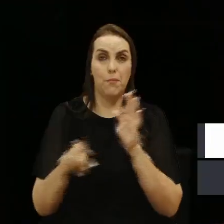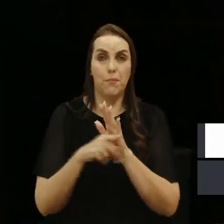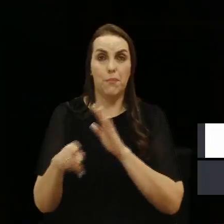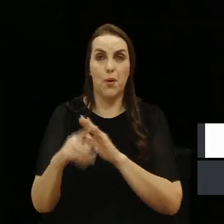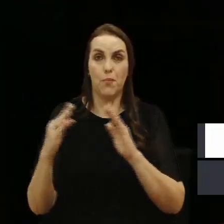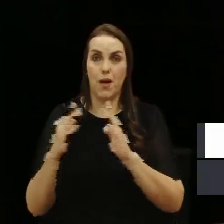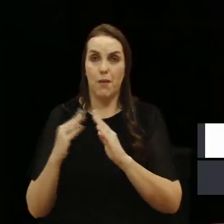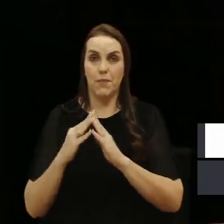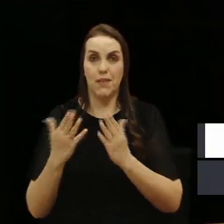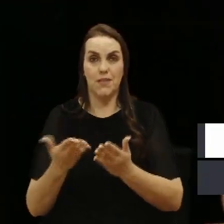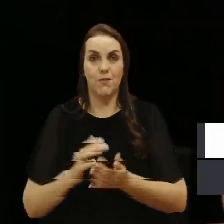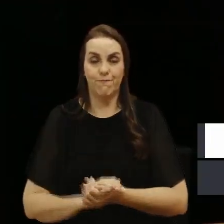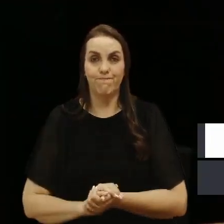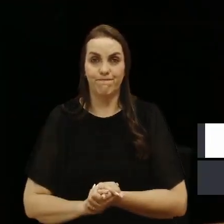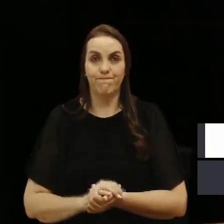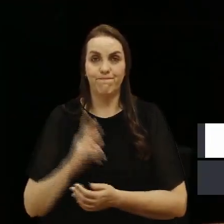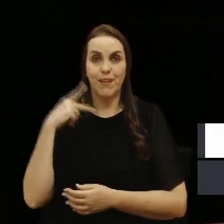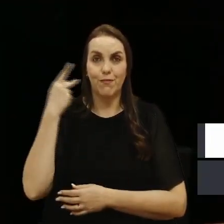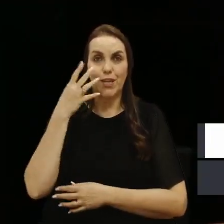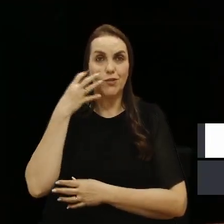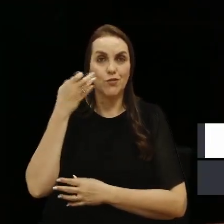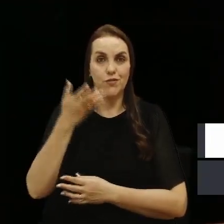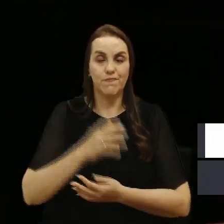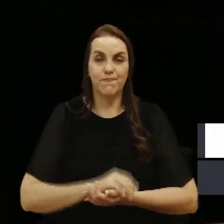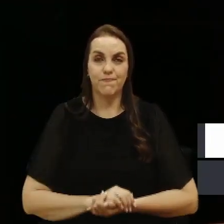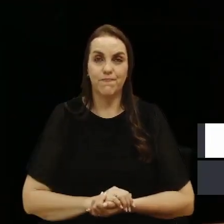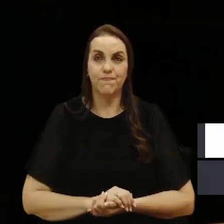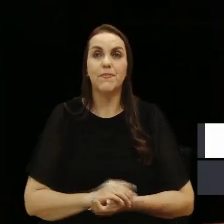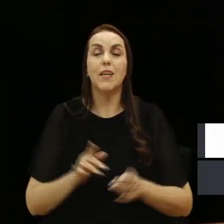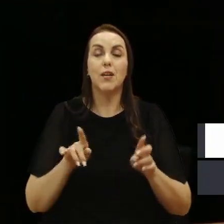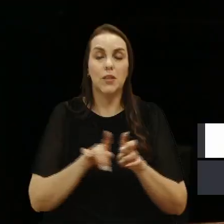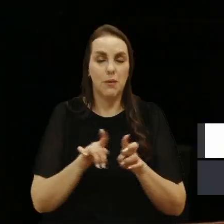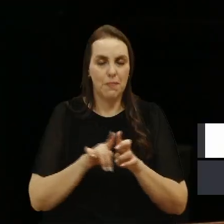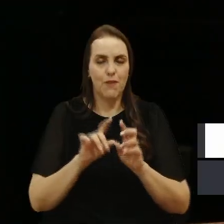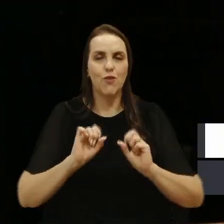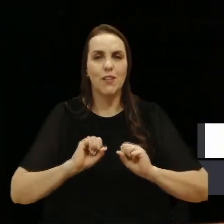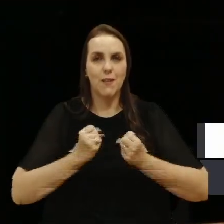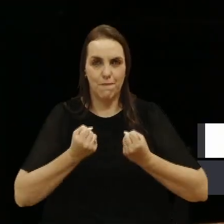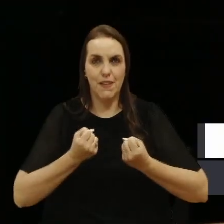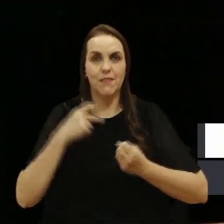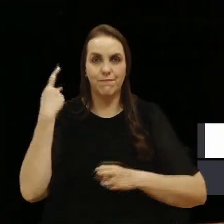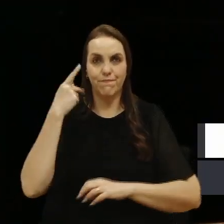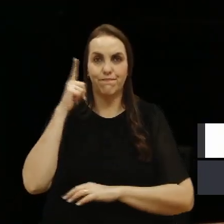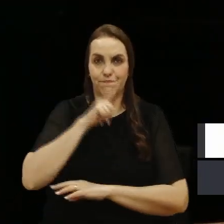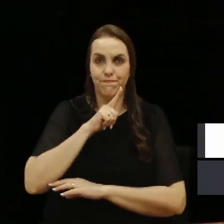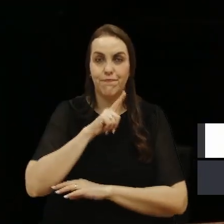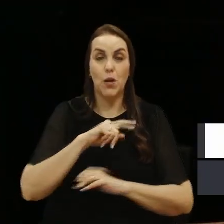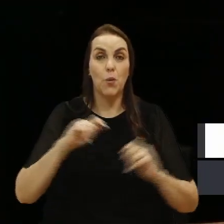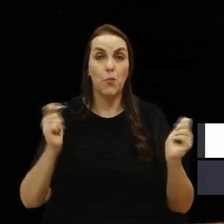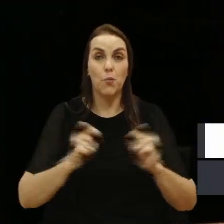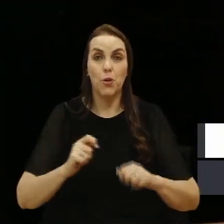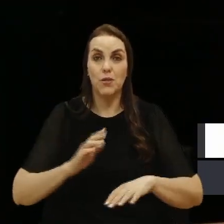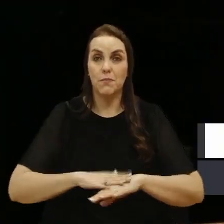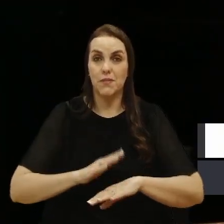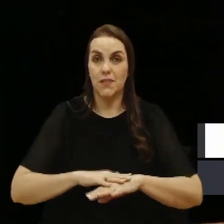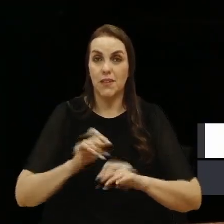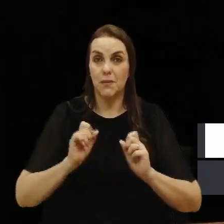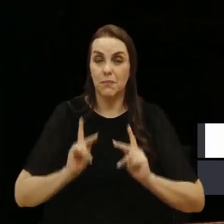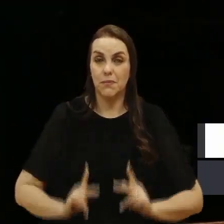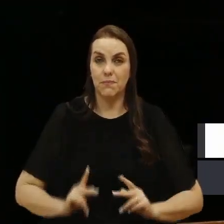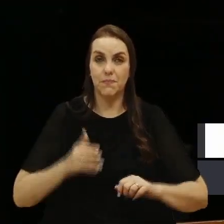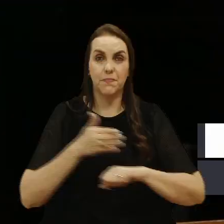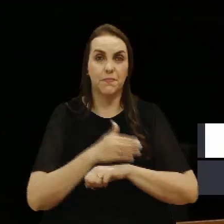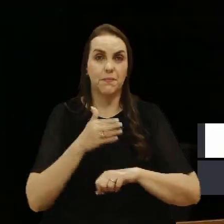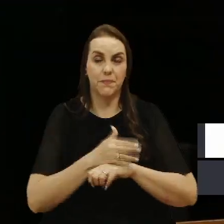Abreu. Mas eu vou defender, vereador Lucas, que tem, assim... condições das pessoas terem acesso